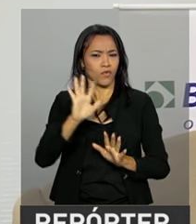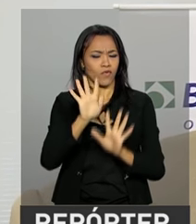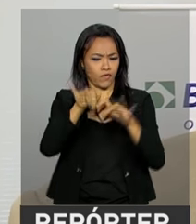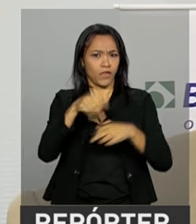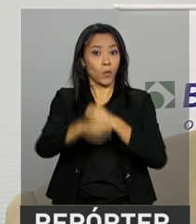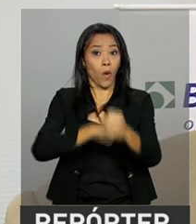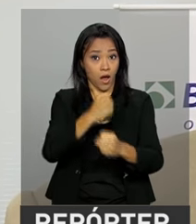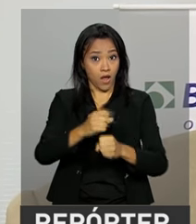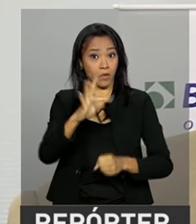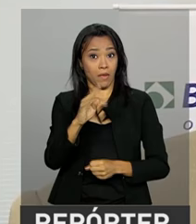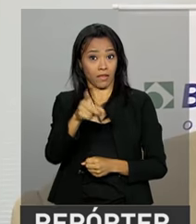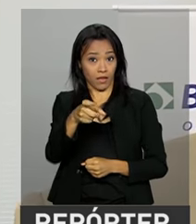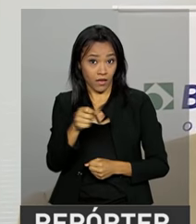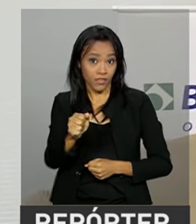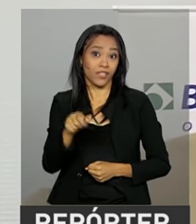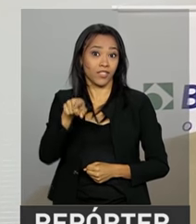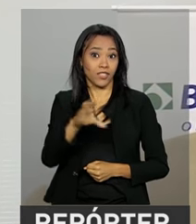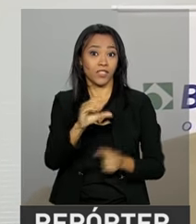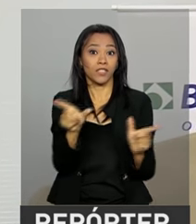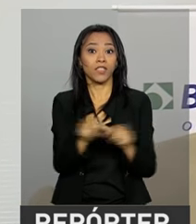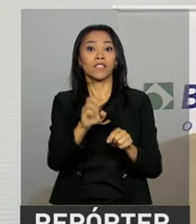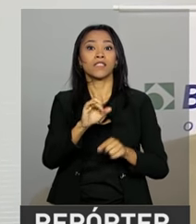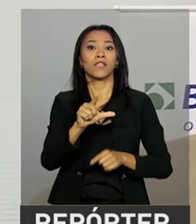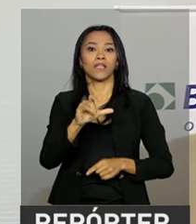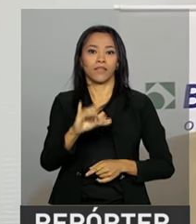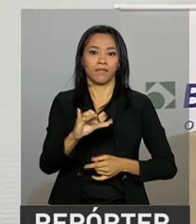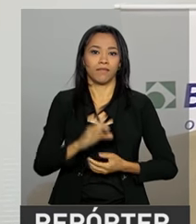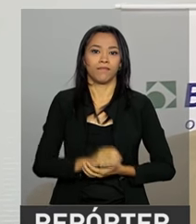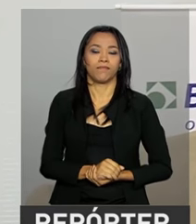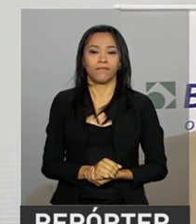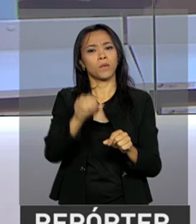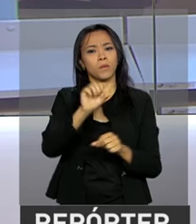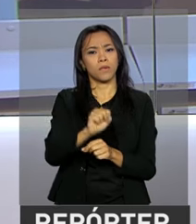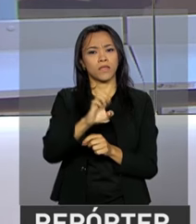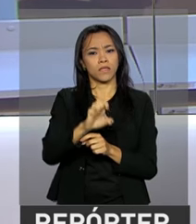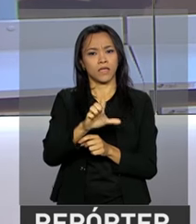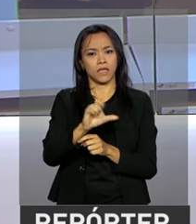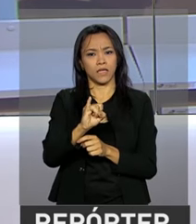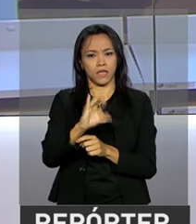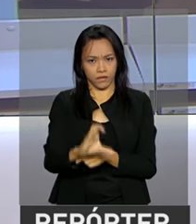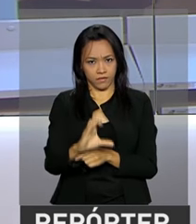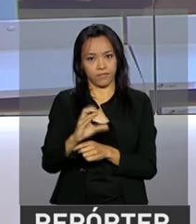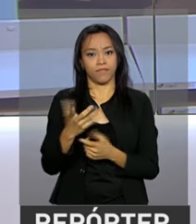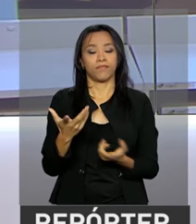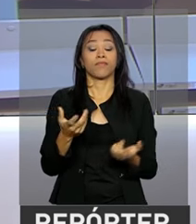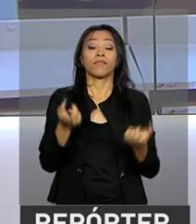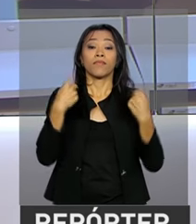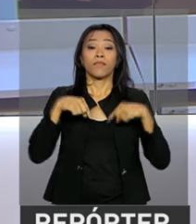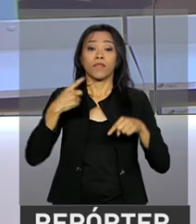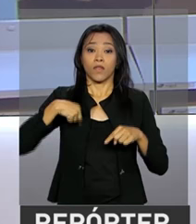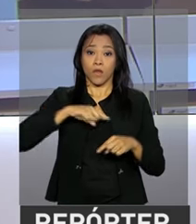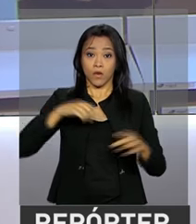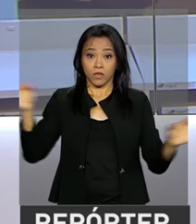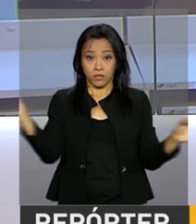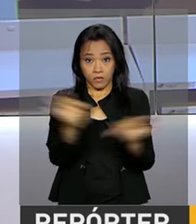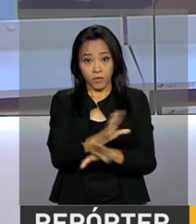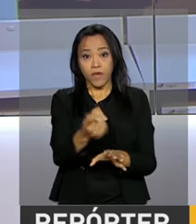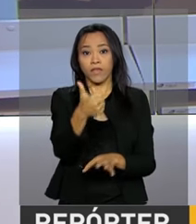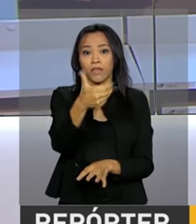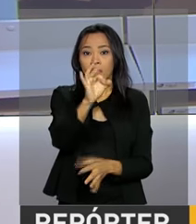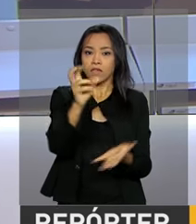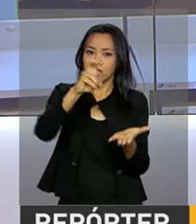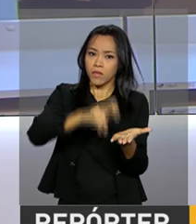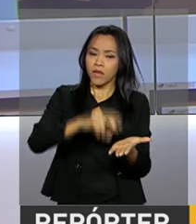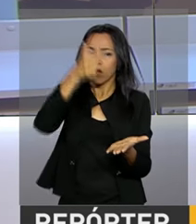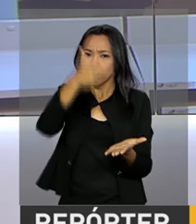do ano uma taxa Selic de um dígito. Nós ficamos por aqui, voltamos às 10 da manhã na